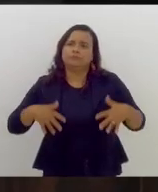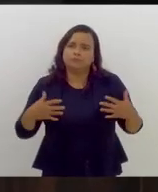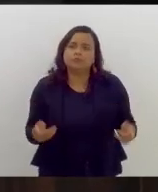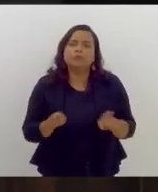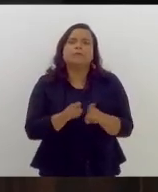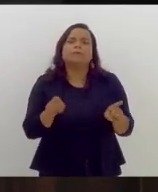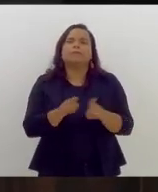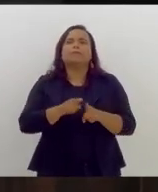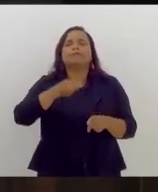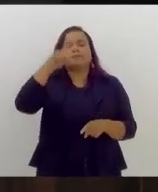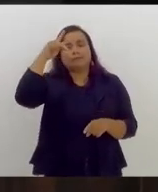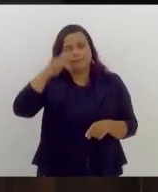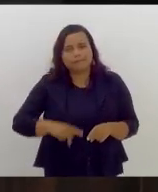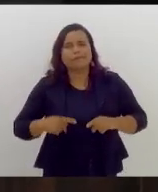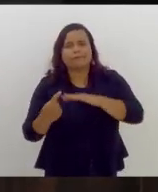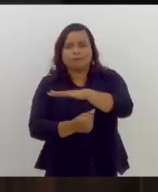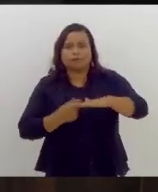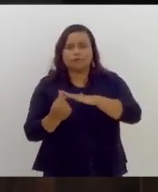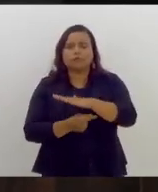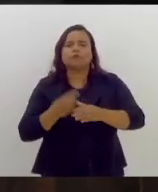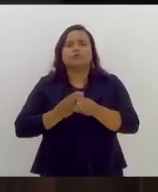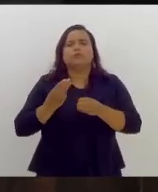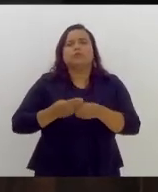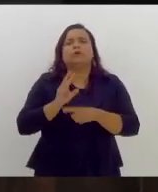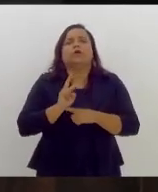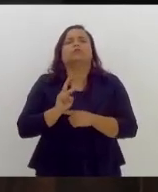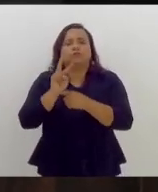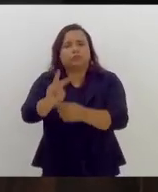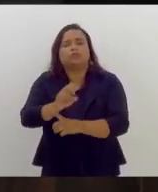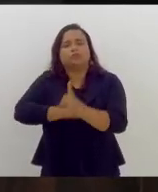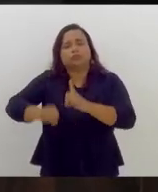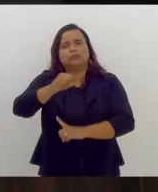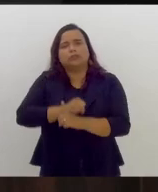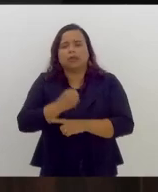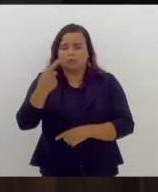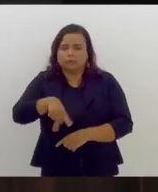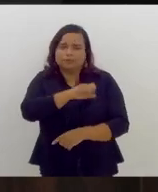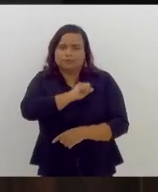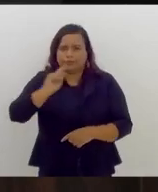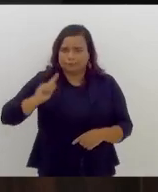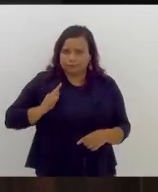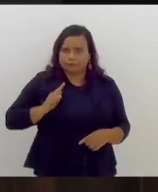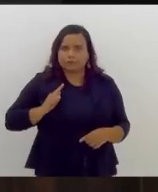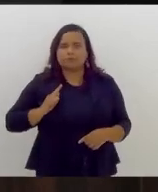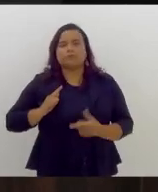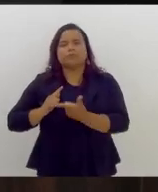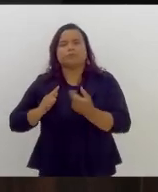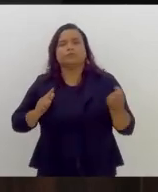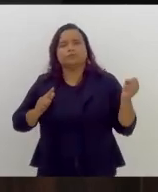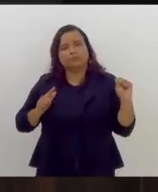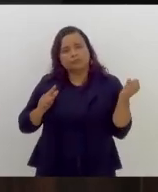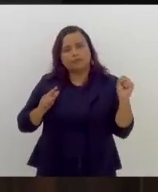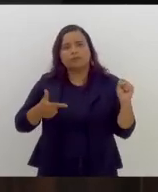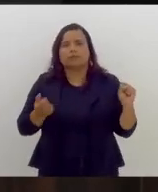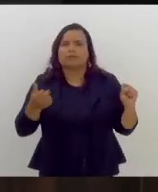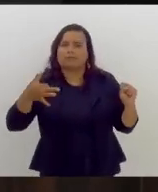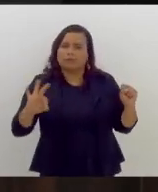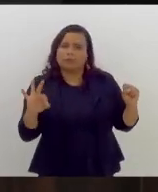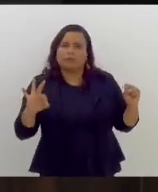Presidente do Fundo Municipal de Assistência Social de São Gonçalo, entre 2008 e